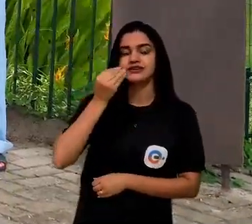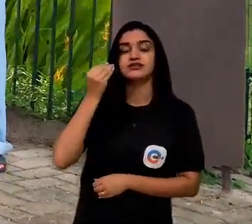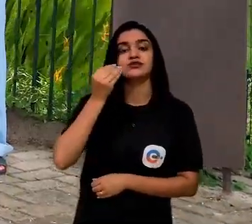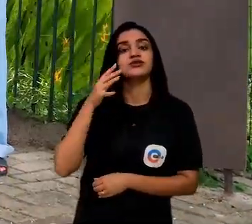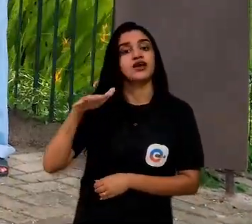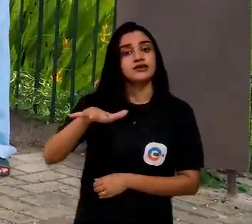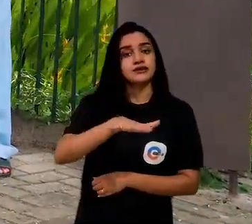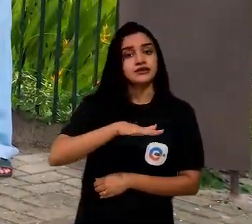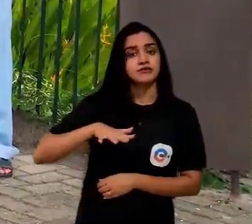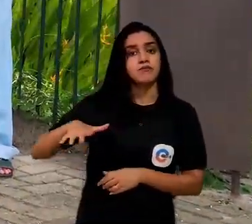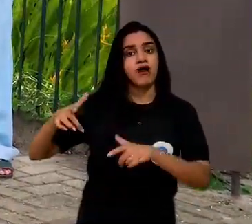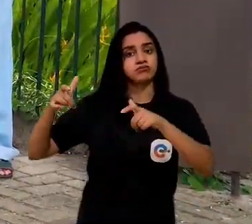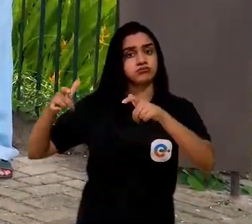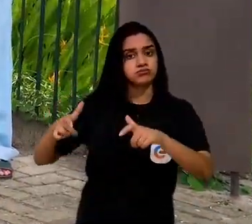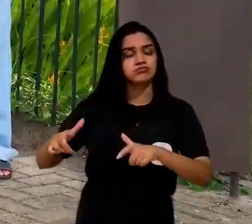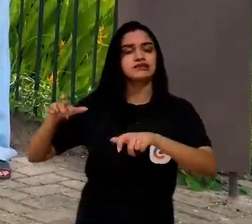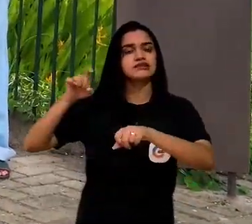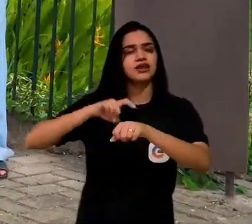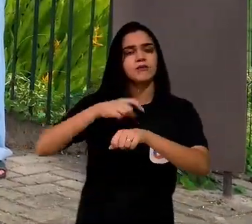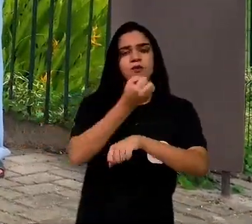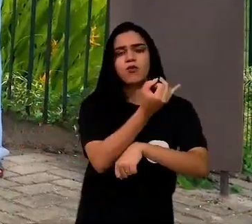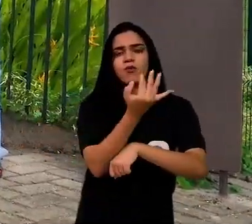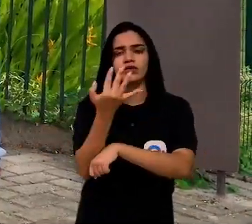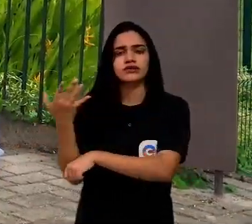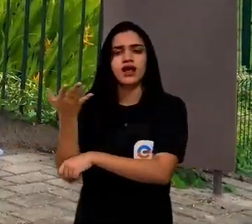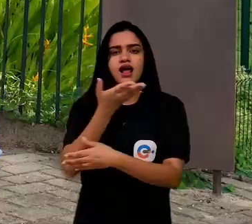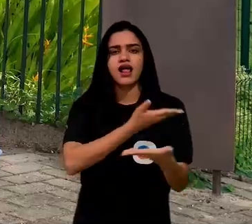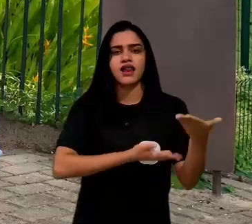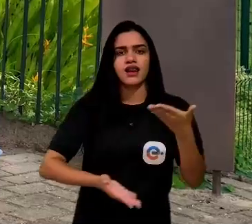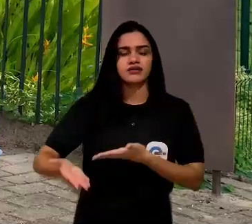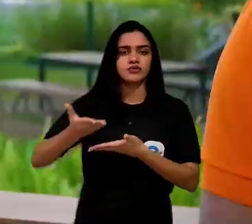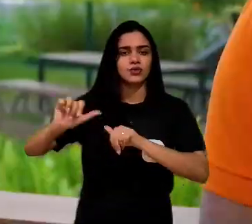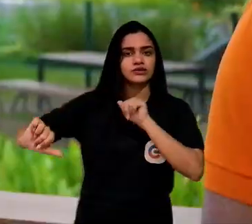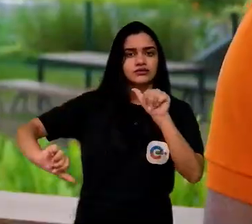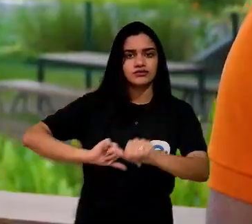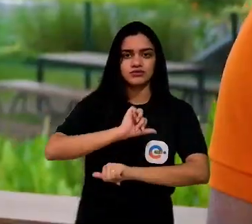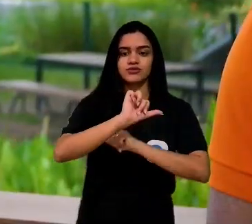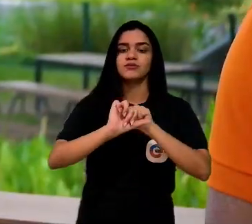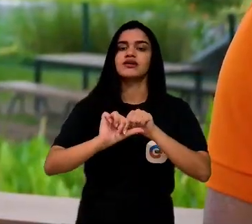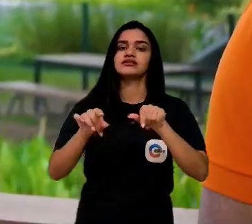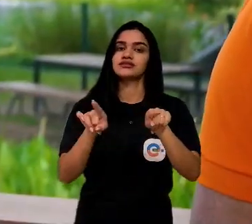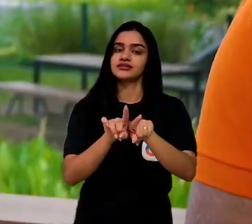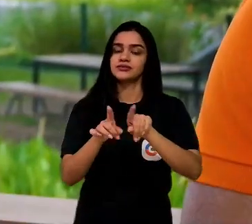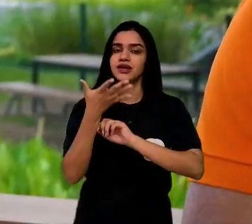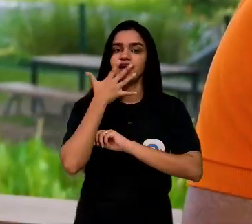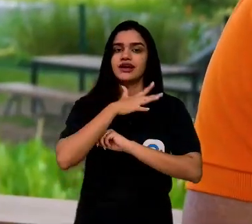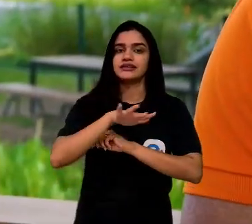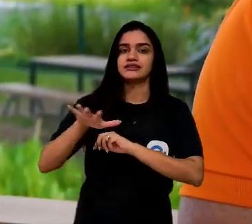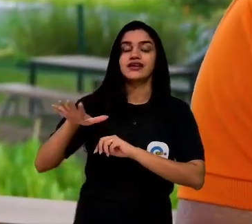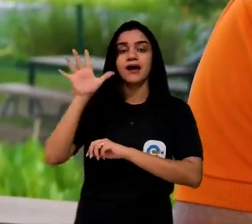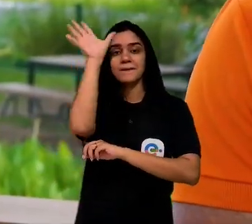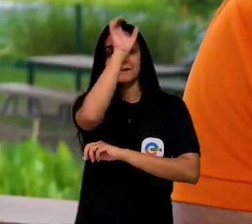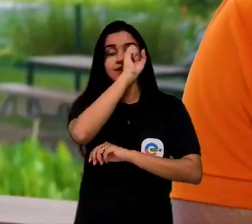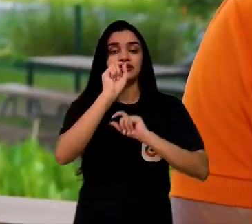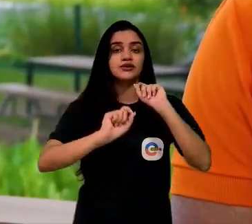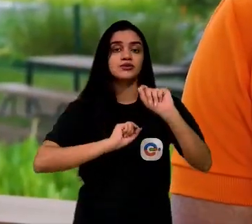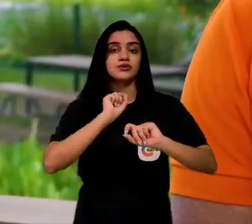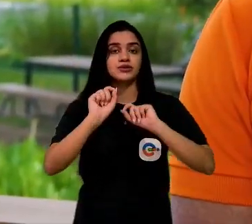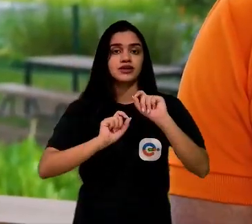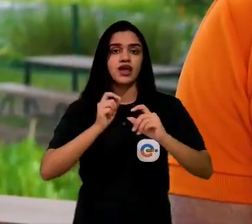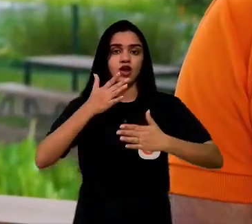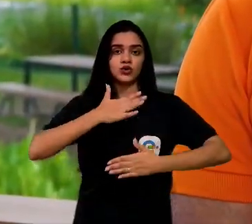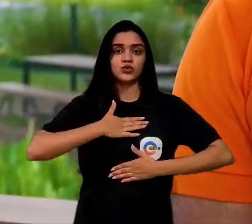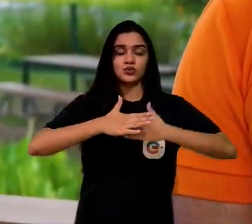espaços, tempos, quantidades, relações e transformações, as crianças aprenderam a deslocar o seu corpo